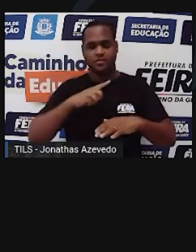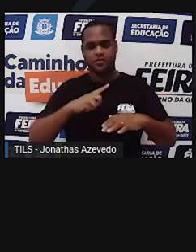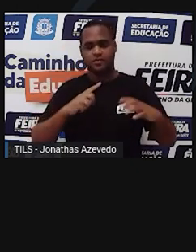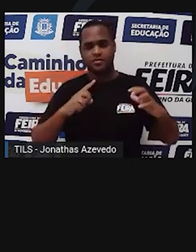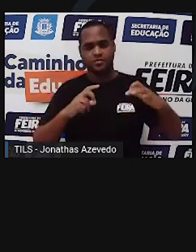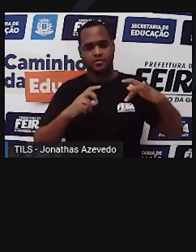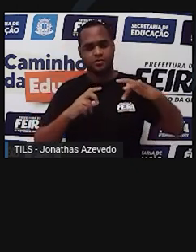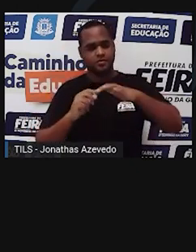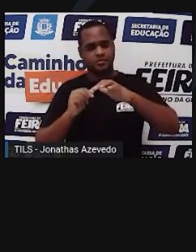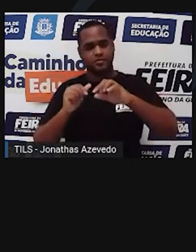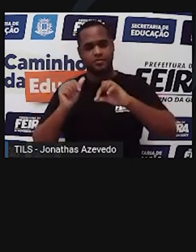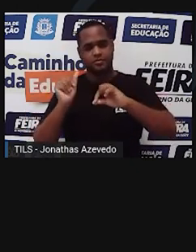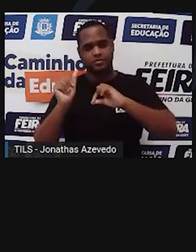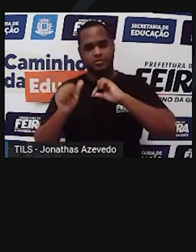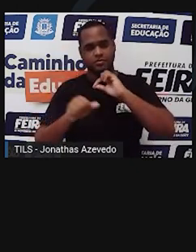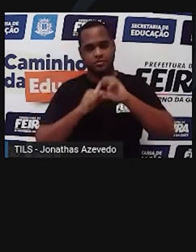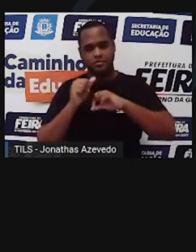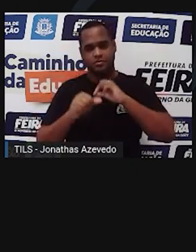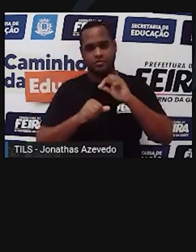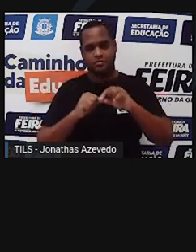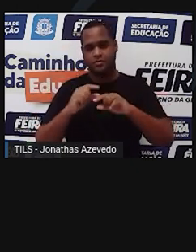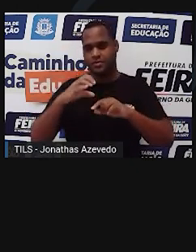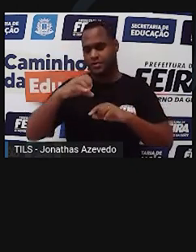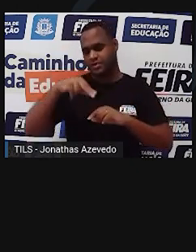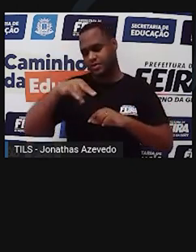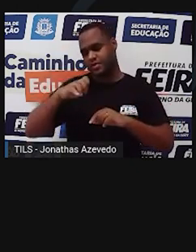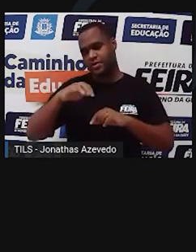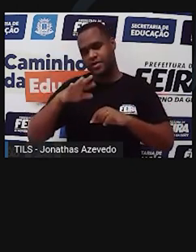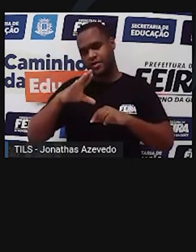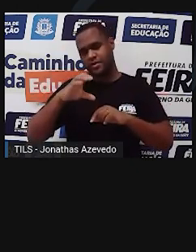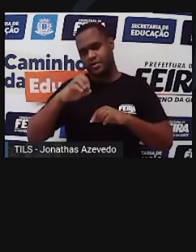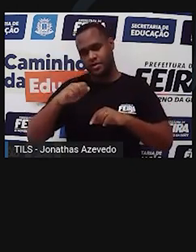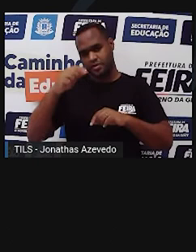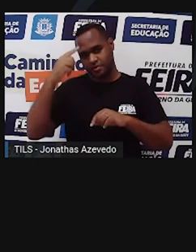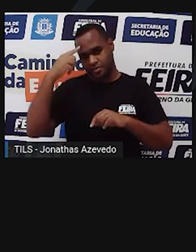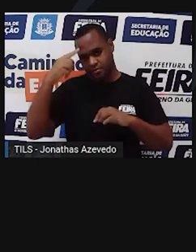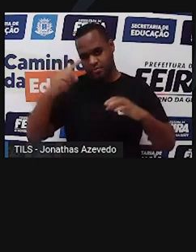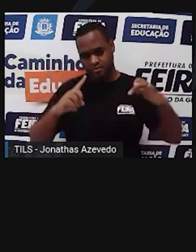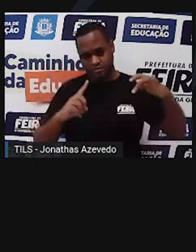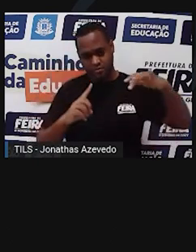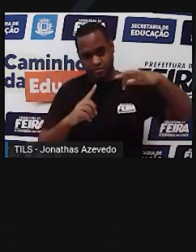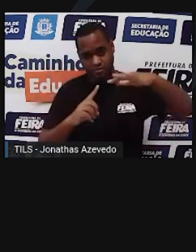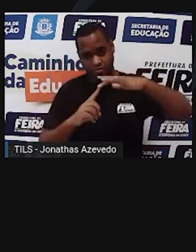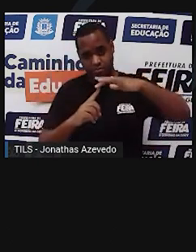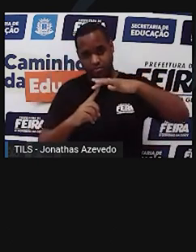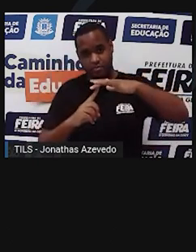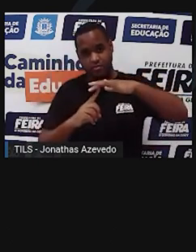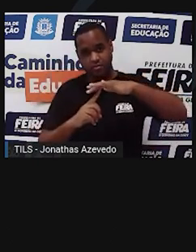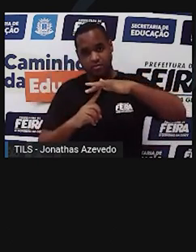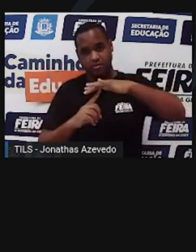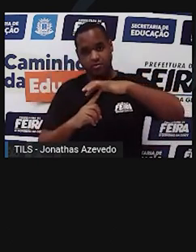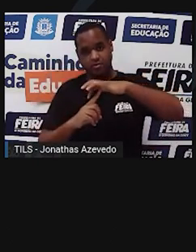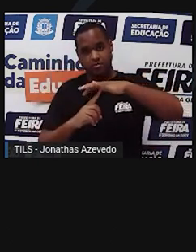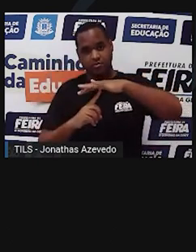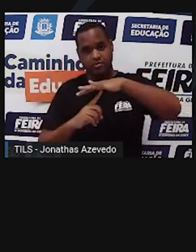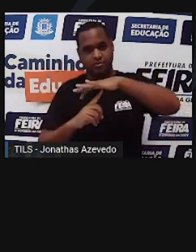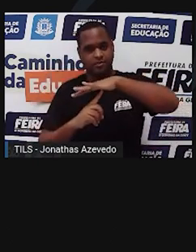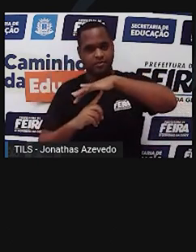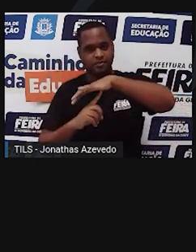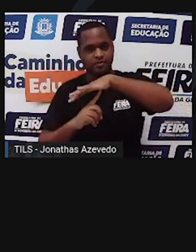transformada em energia cinética através dos tubos. Então, aqui, energia